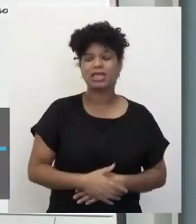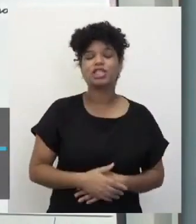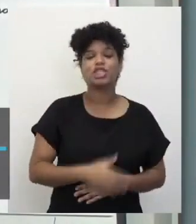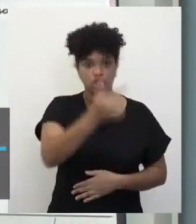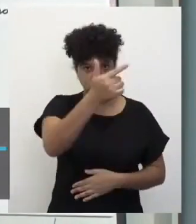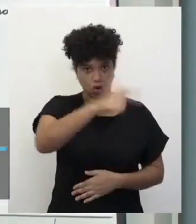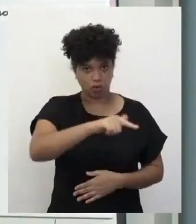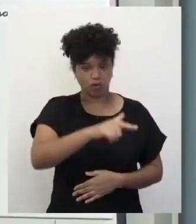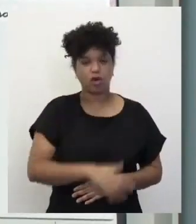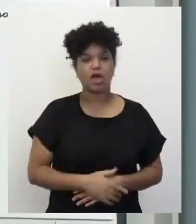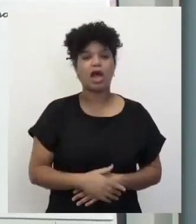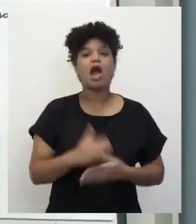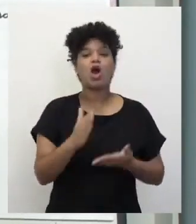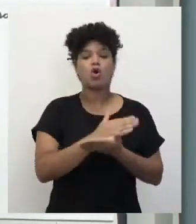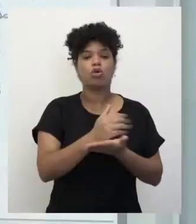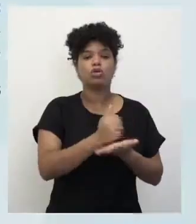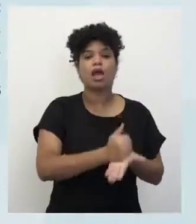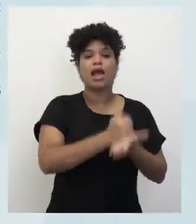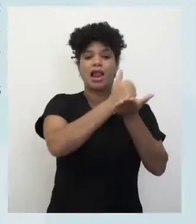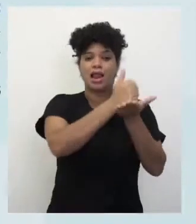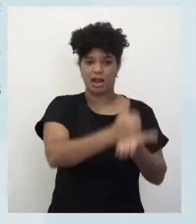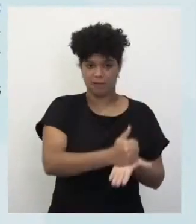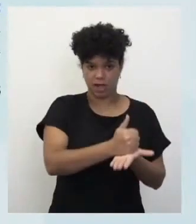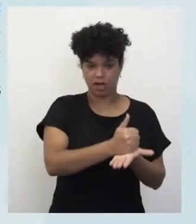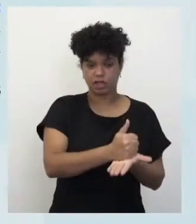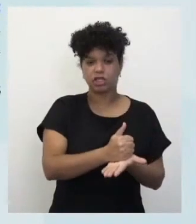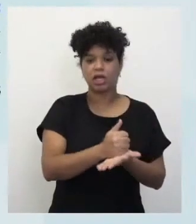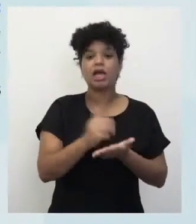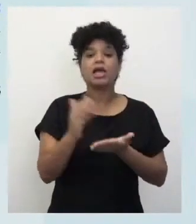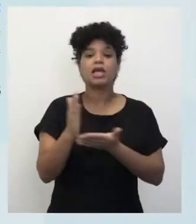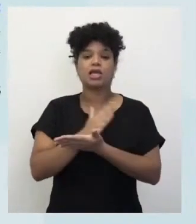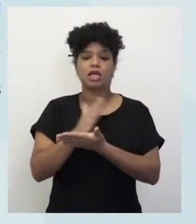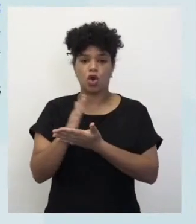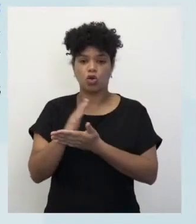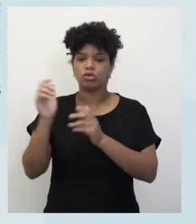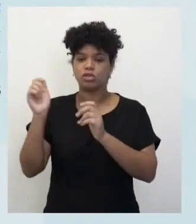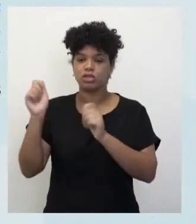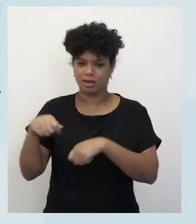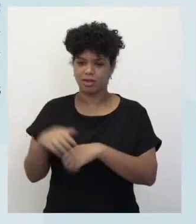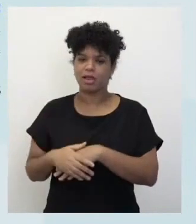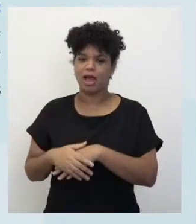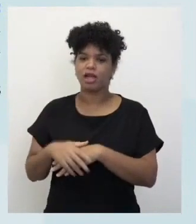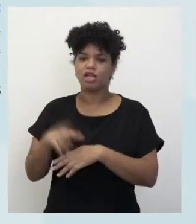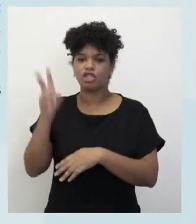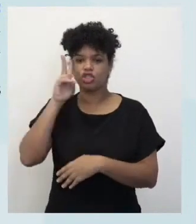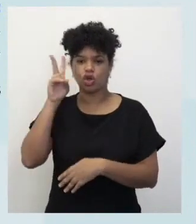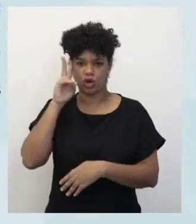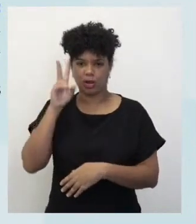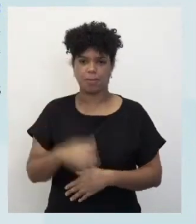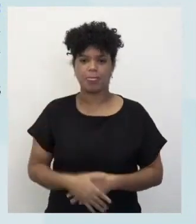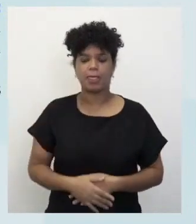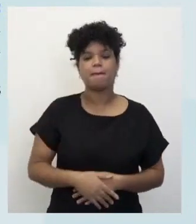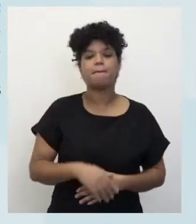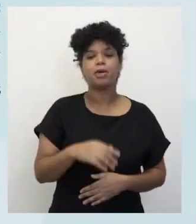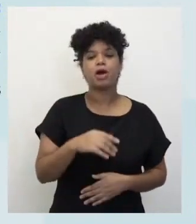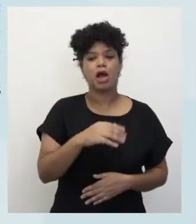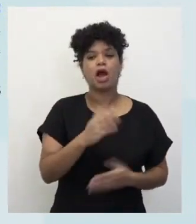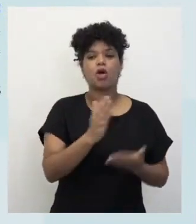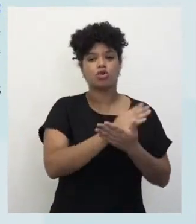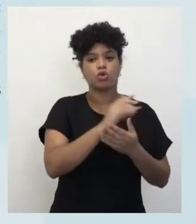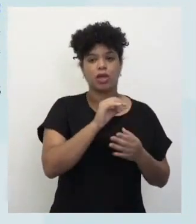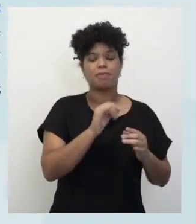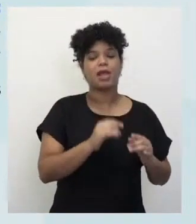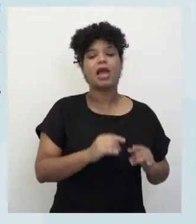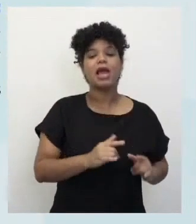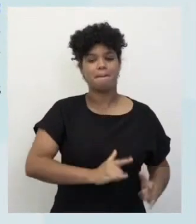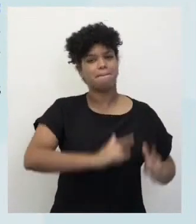e imateriais. Nós temos os bens imóveis, né? Que a gente já sabe que são os prédios, né, as estruturas